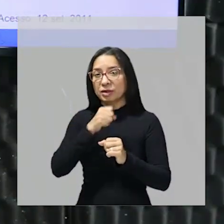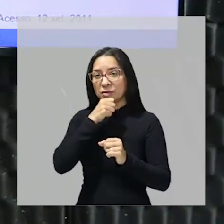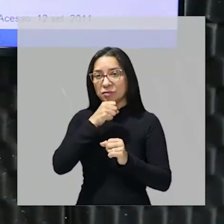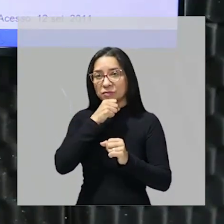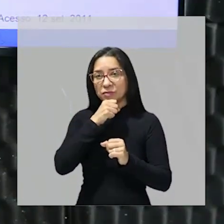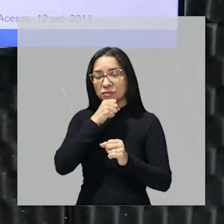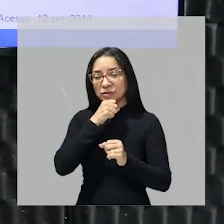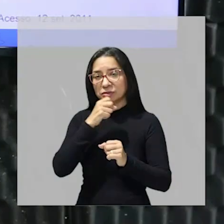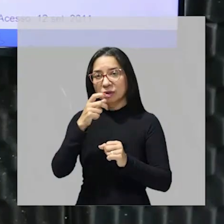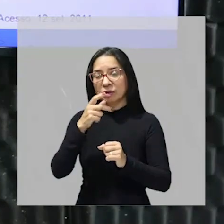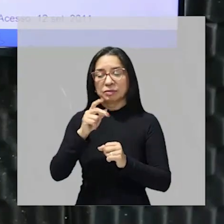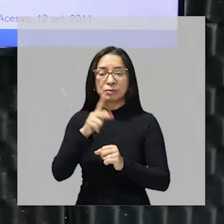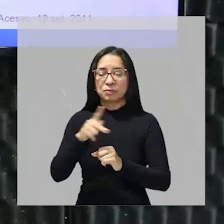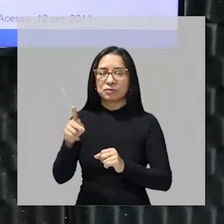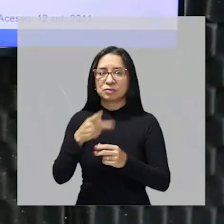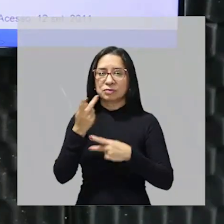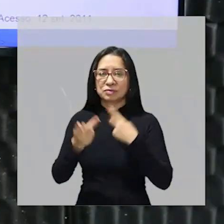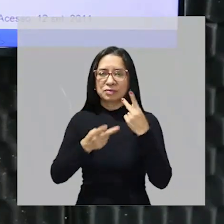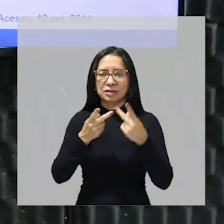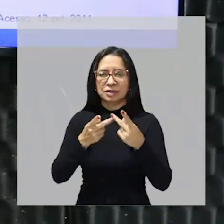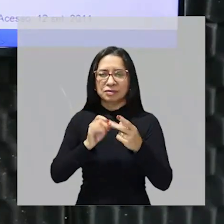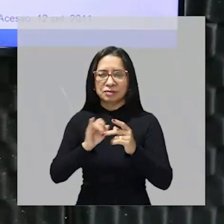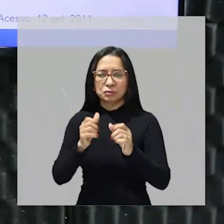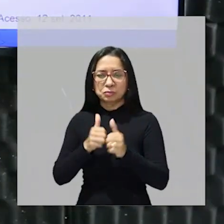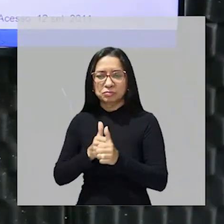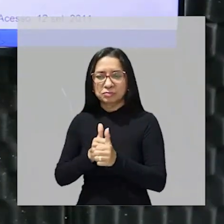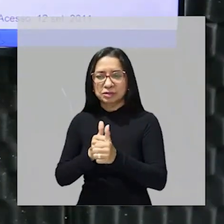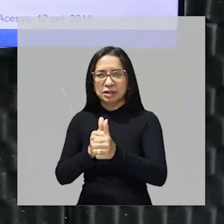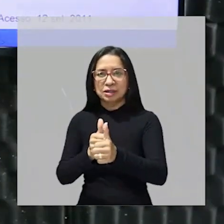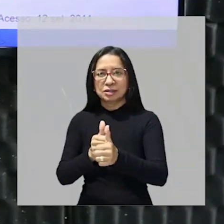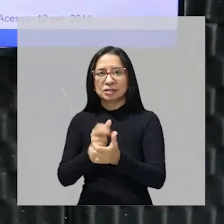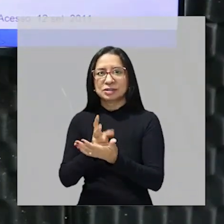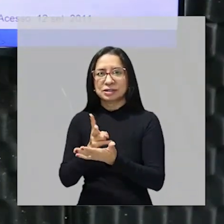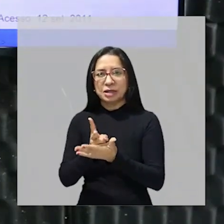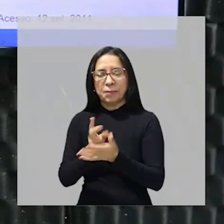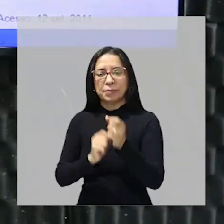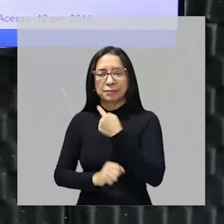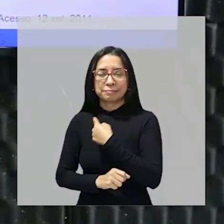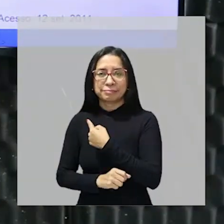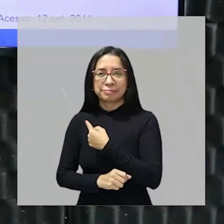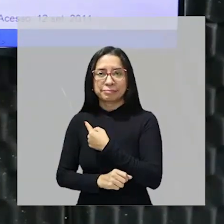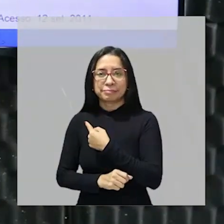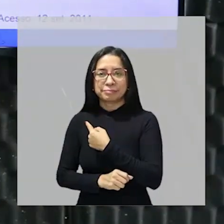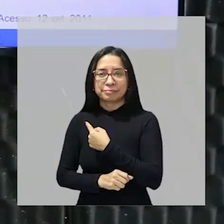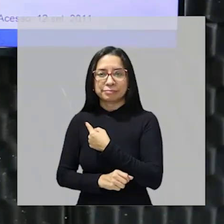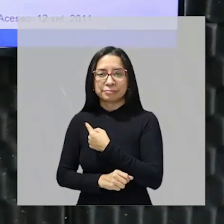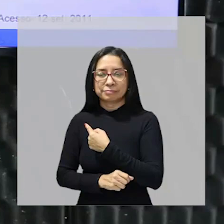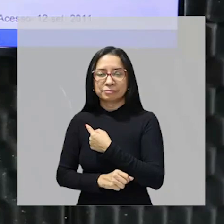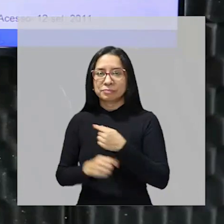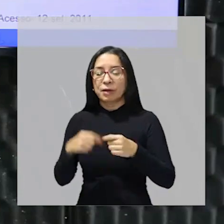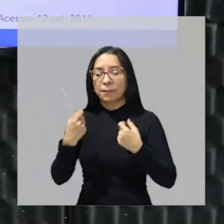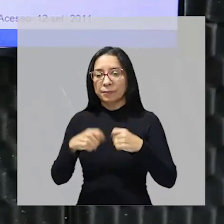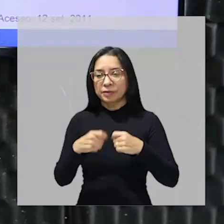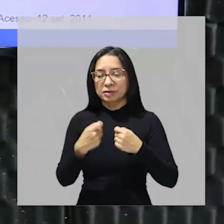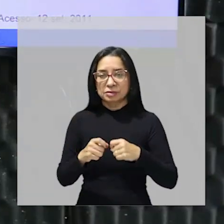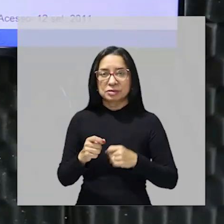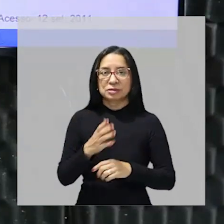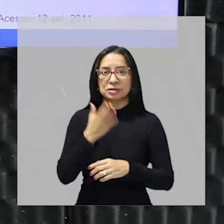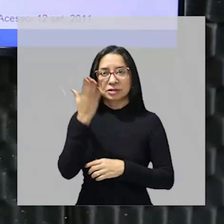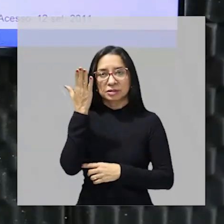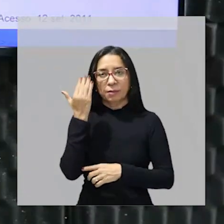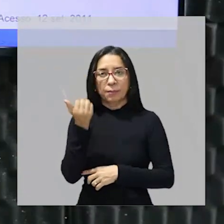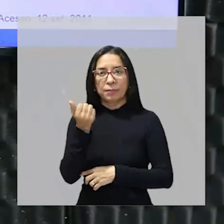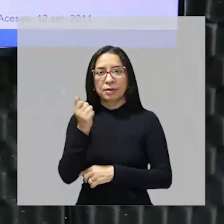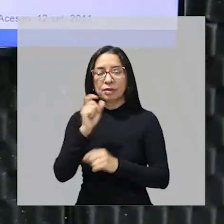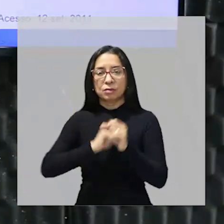tu vai e te joga também, né? Então a gente já ouviu muito esse termo. Ir pela cabeça do outro, a gente precisa